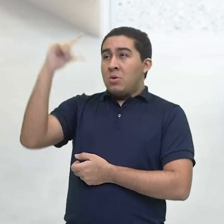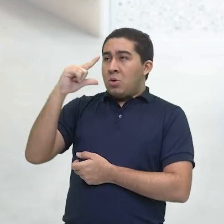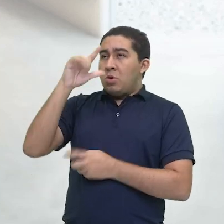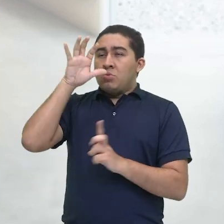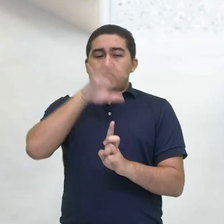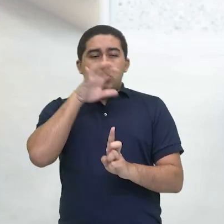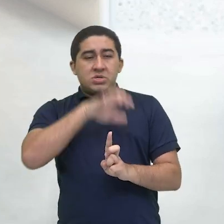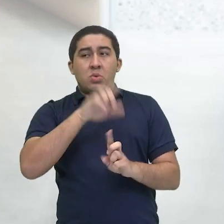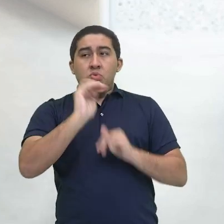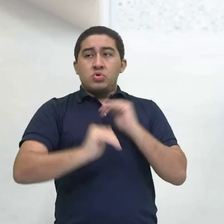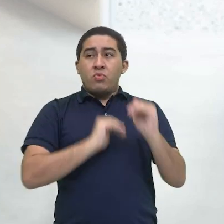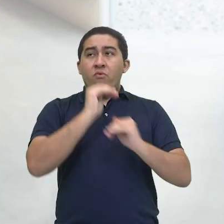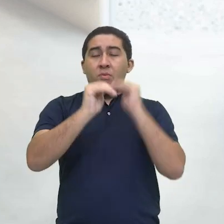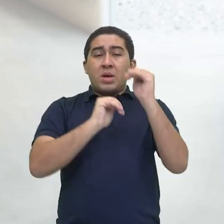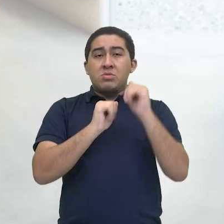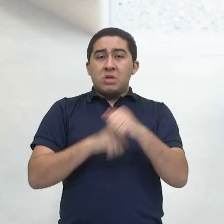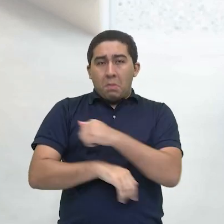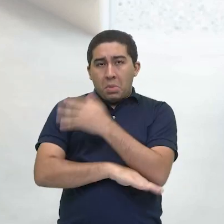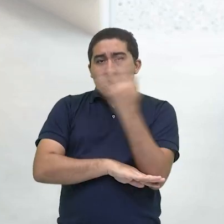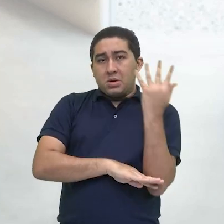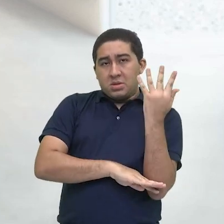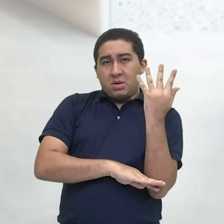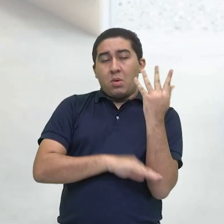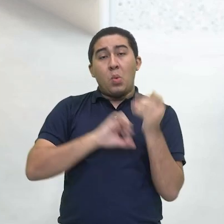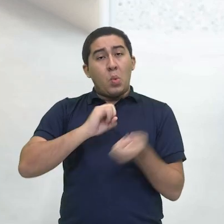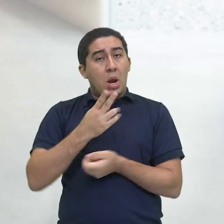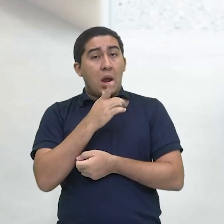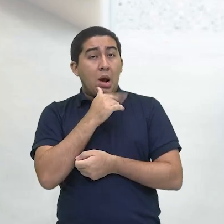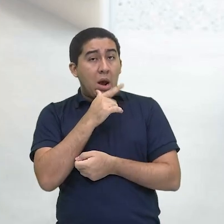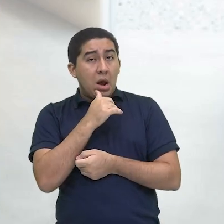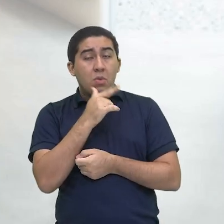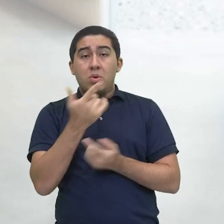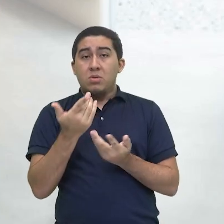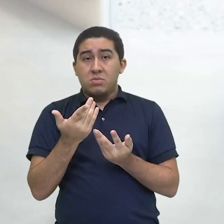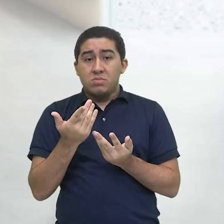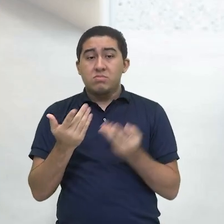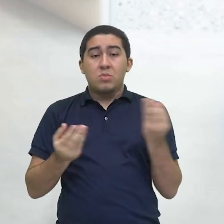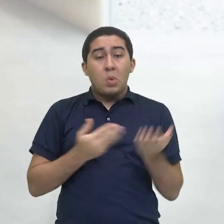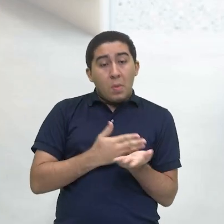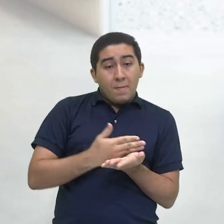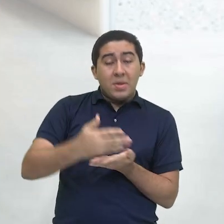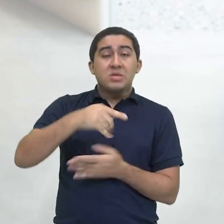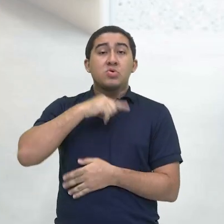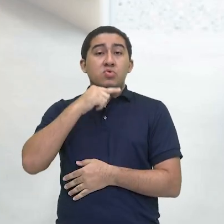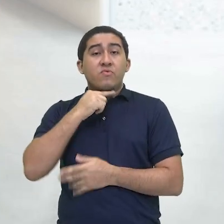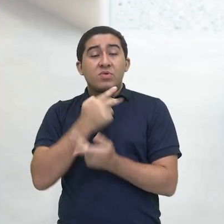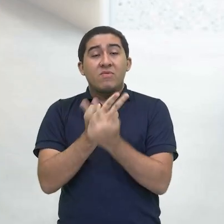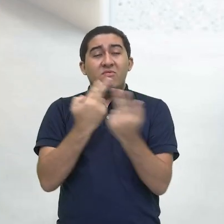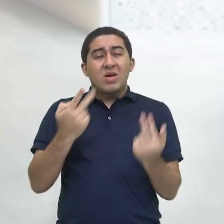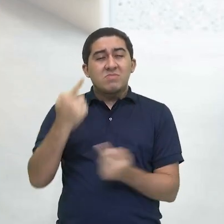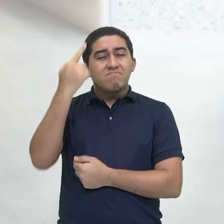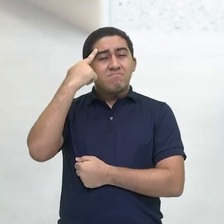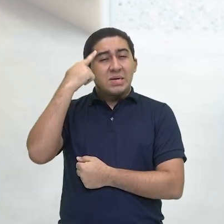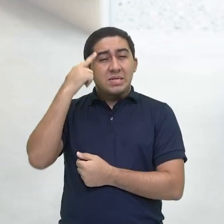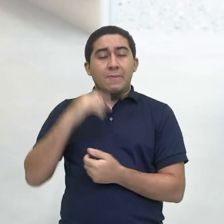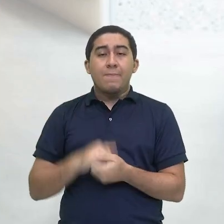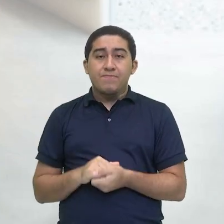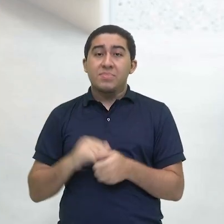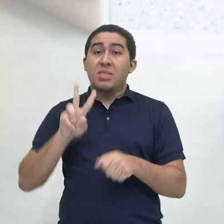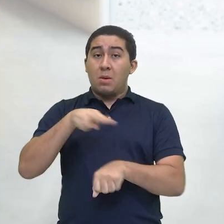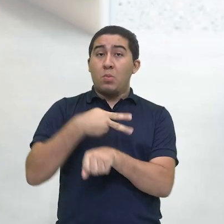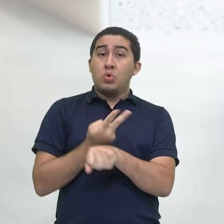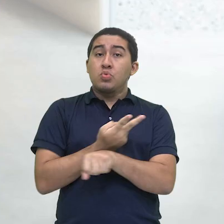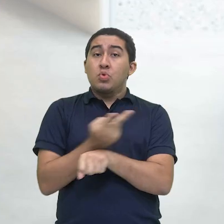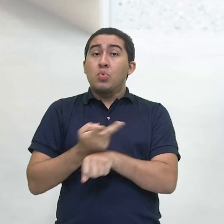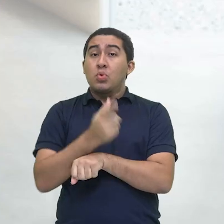no desenvolvimento da planta? É a umidade? Ele começa a fazer várias perguntas que ele procura,